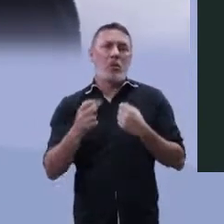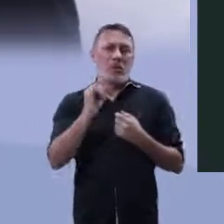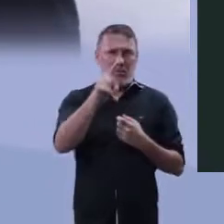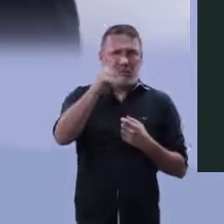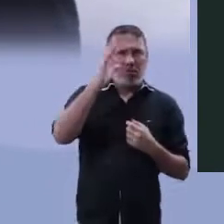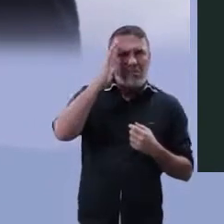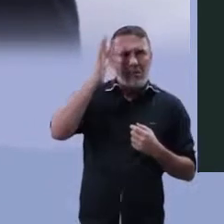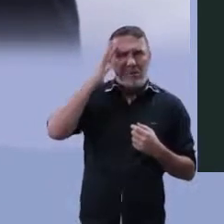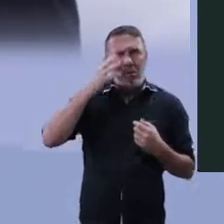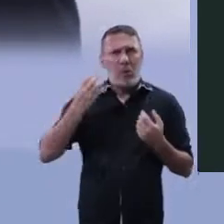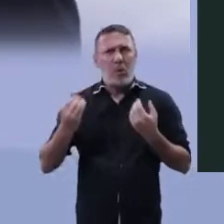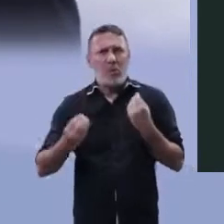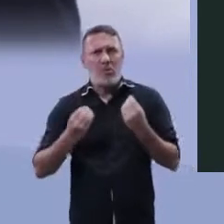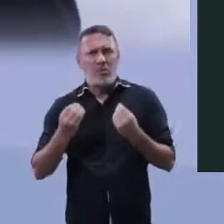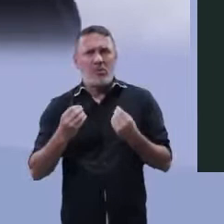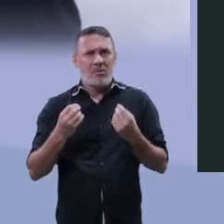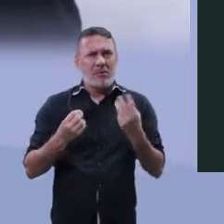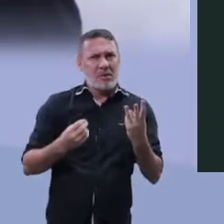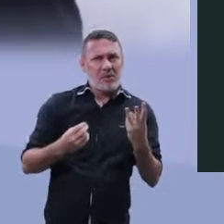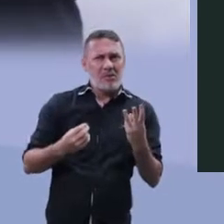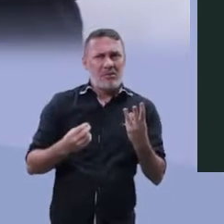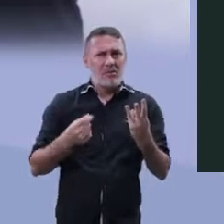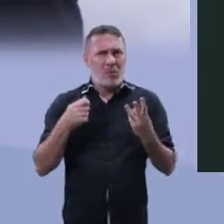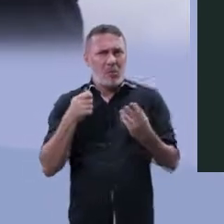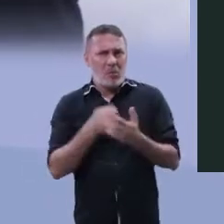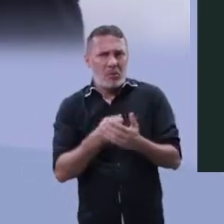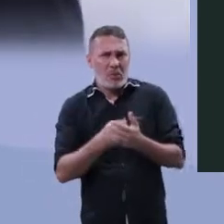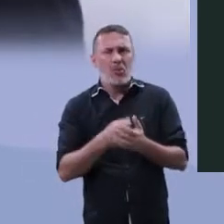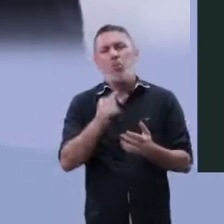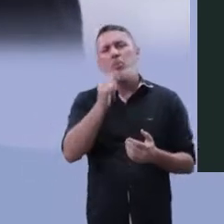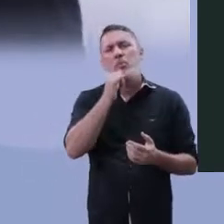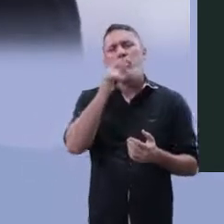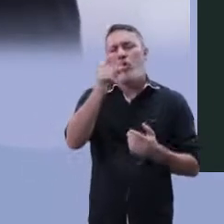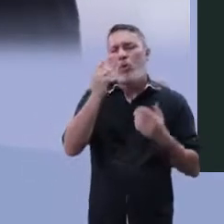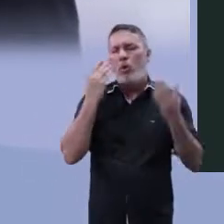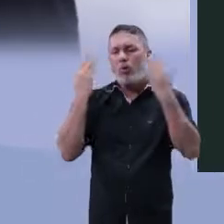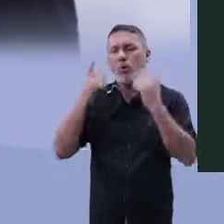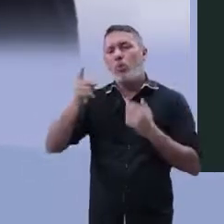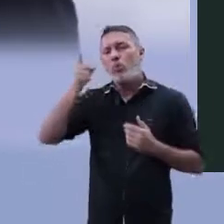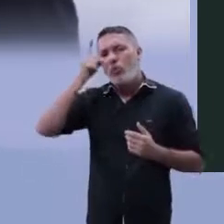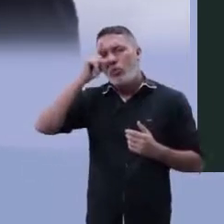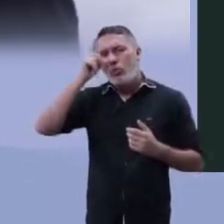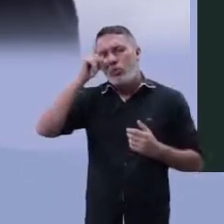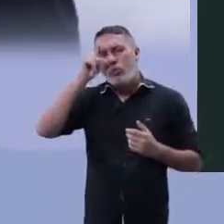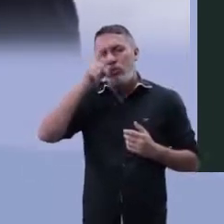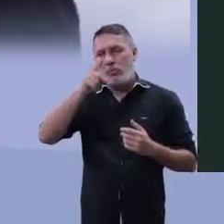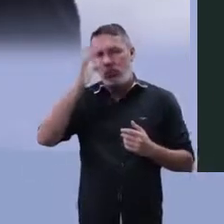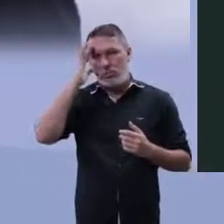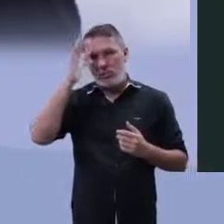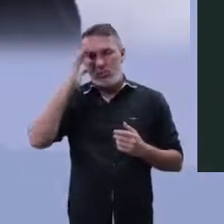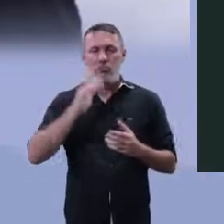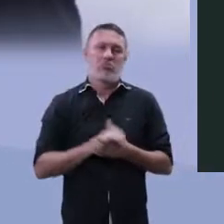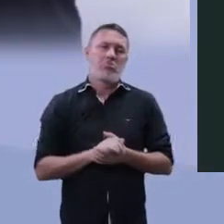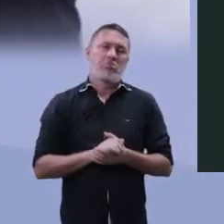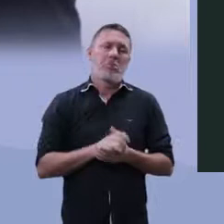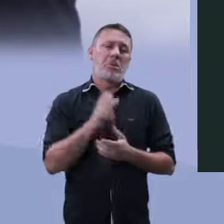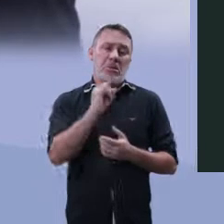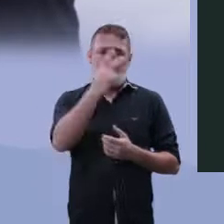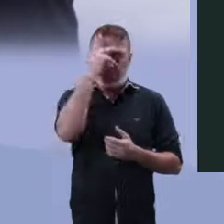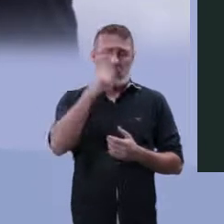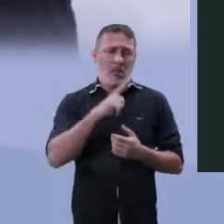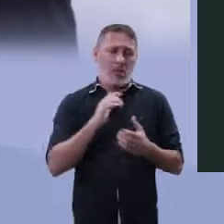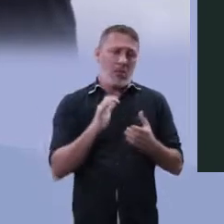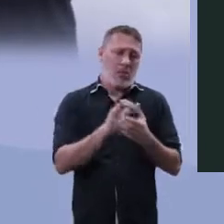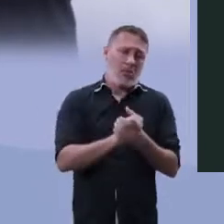Então, o que acontece? Se você parar para pensar como é que isso se processa no nosso